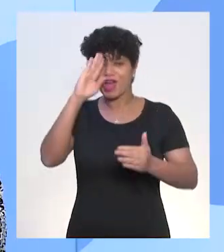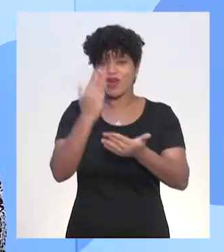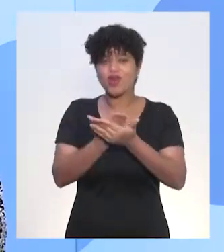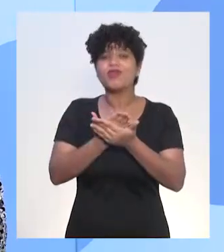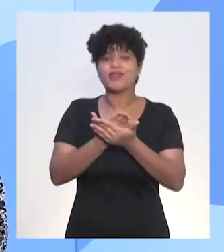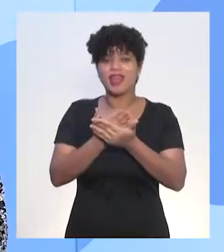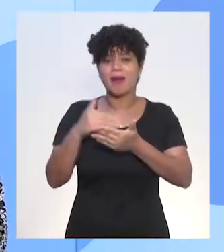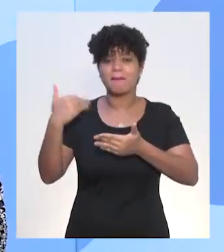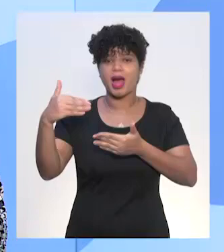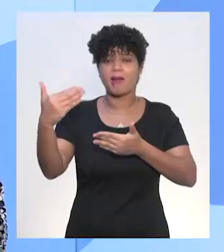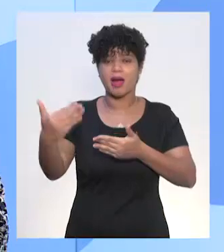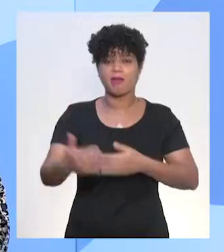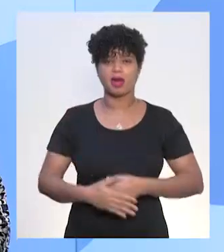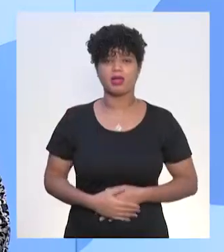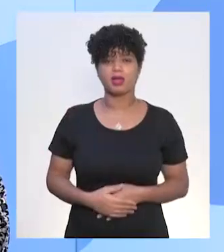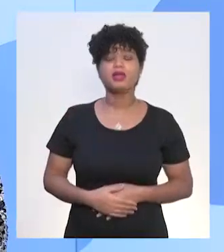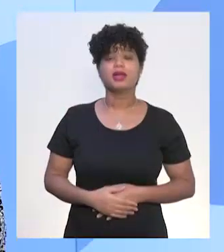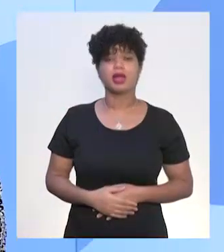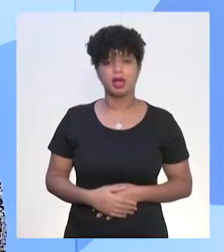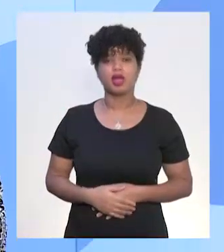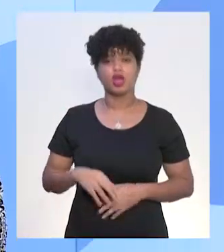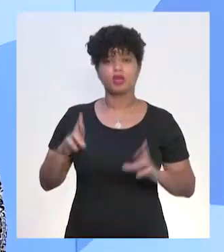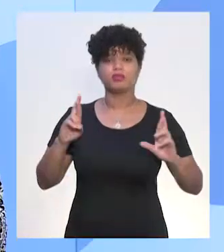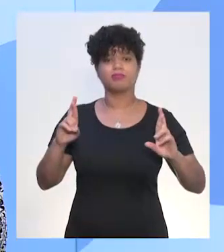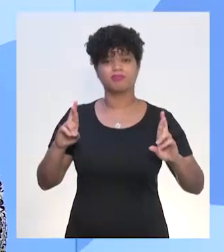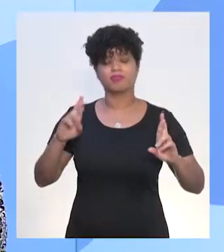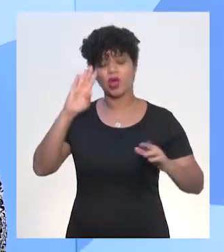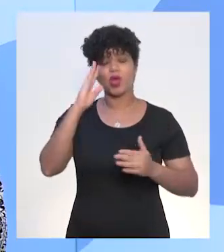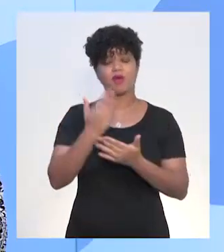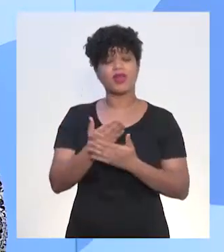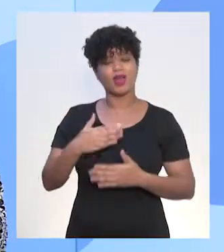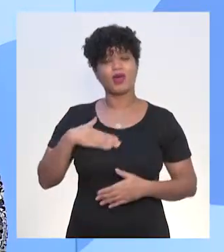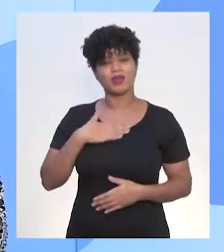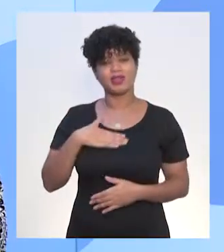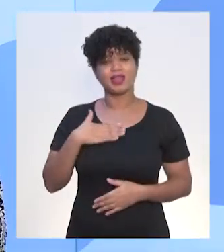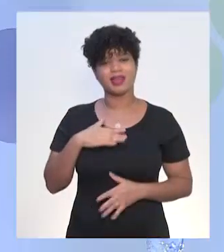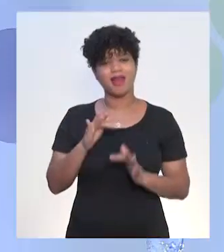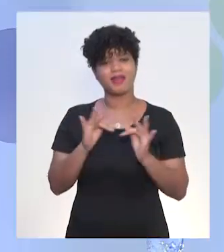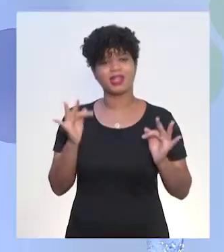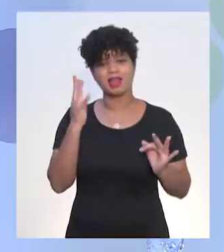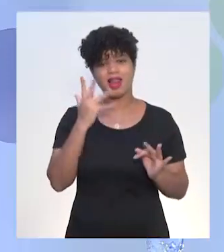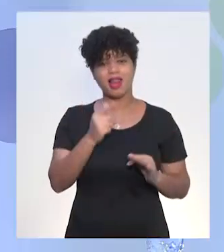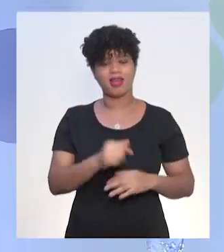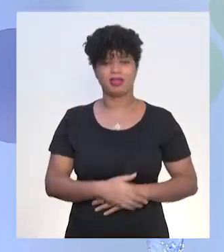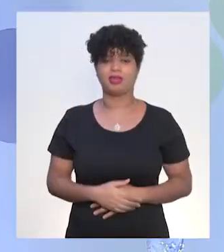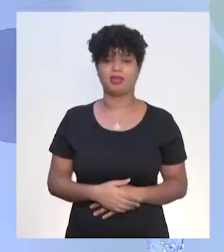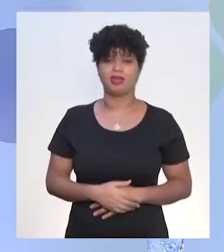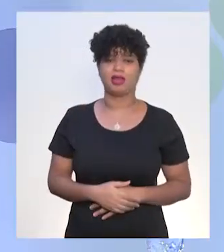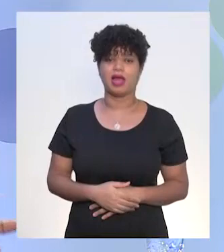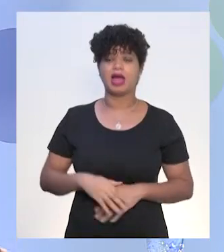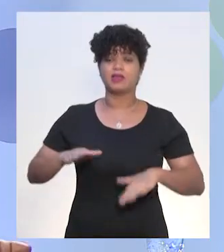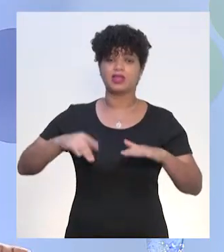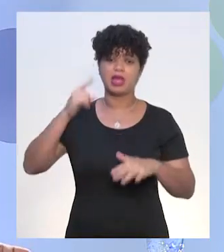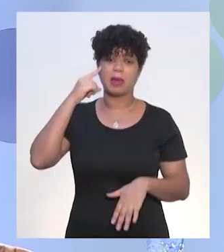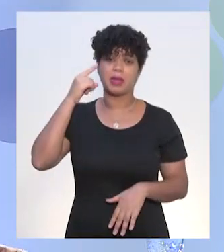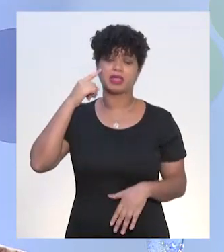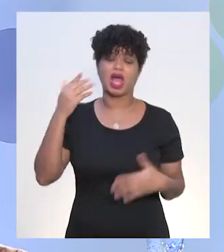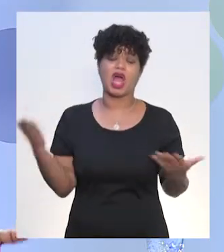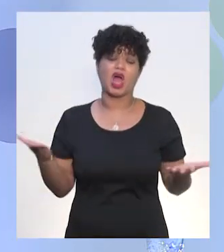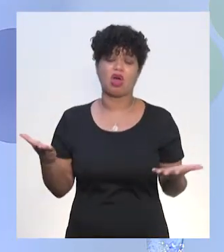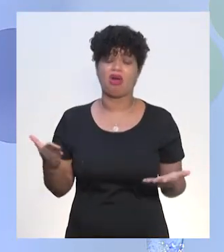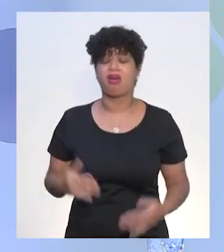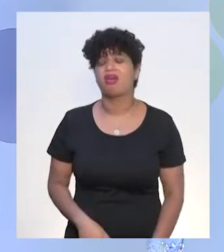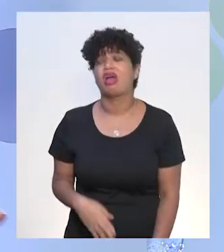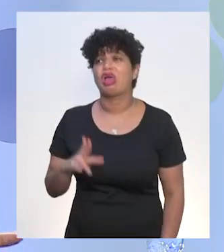né ele não se discorda o tempo mas ele confia é bem bonita essa frase aí as vezes a gente acha que esse momento que a gente tá vivendo não vai para e